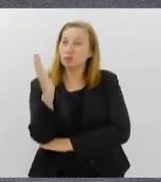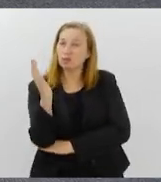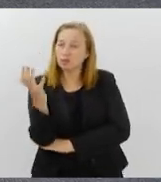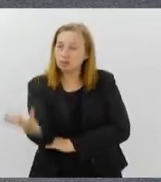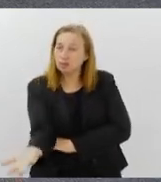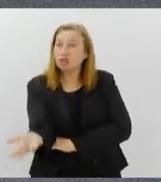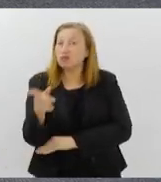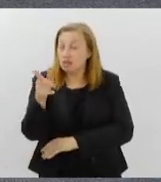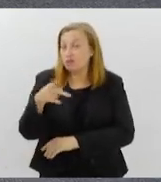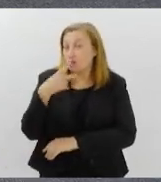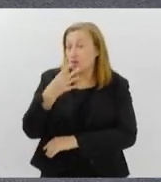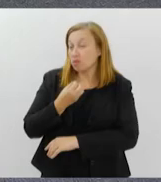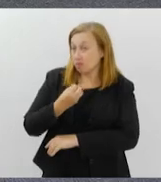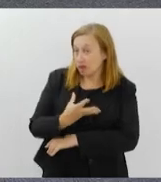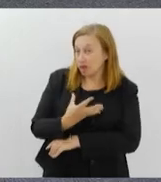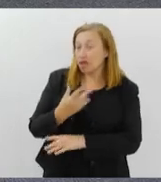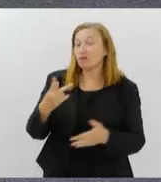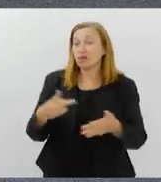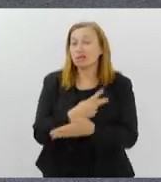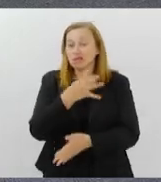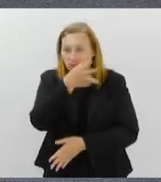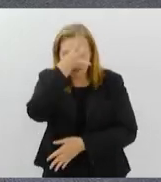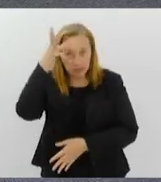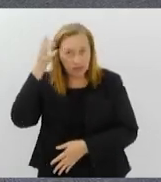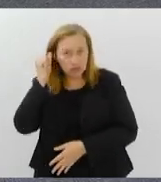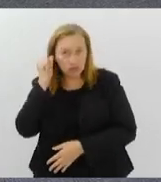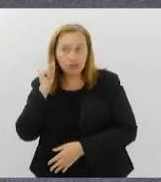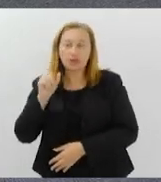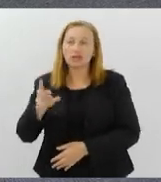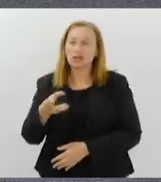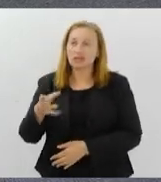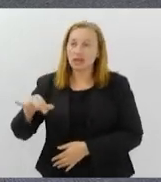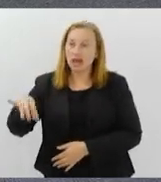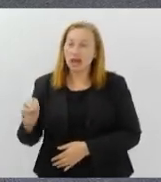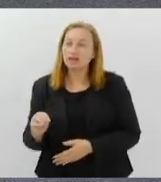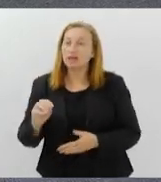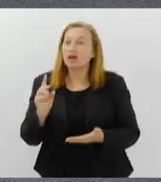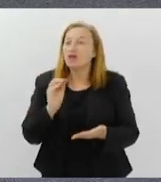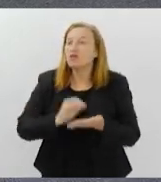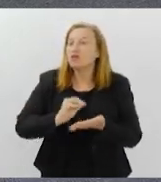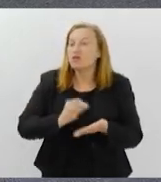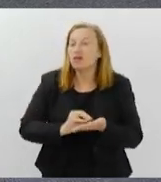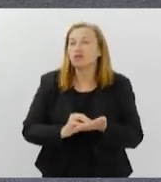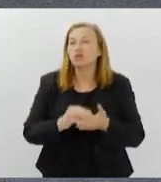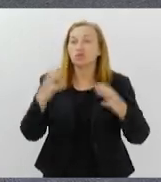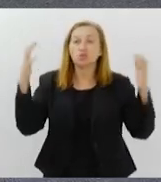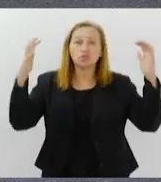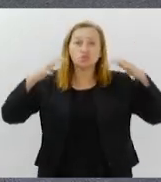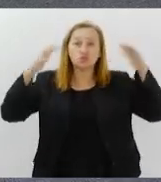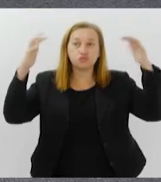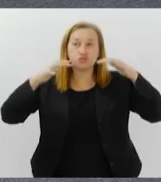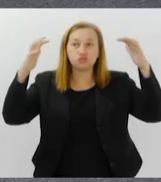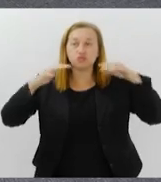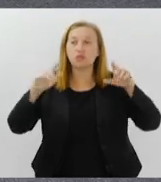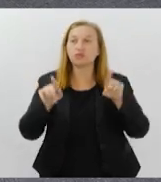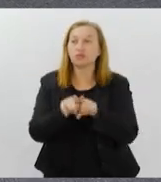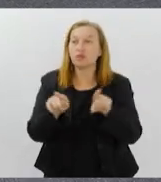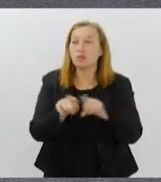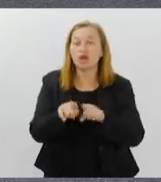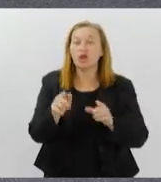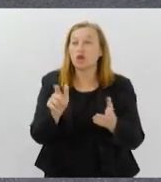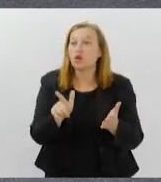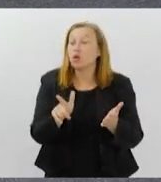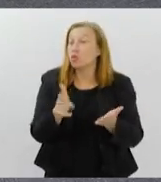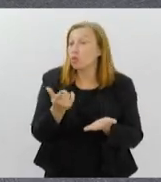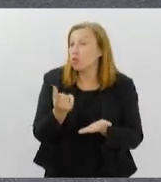bem, que fizeram na Amazônia, no Cerrado, tem a ver com a falta de chuva e com o aumento da conta de luz, porque tem